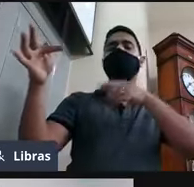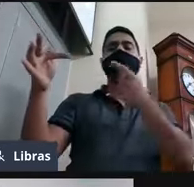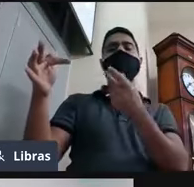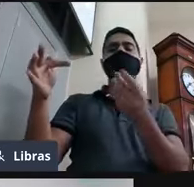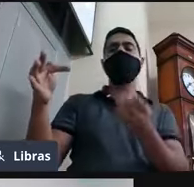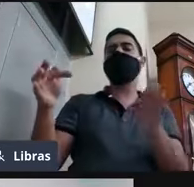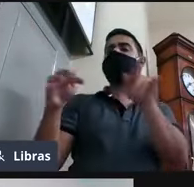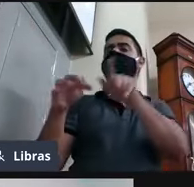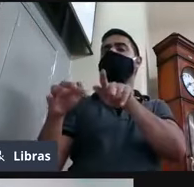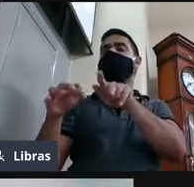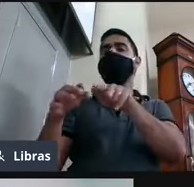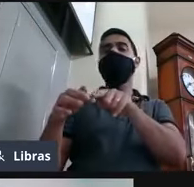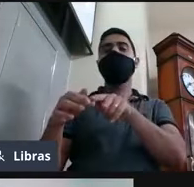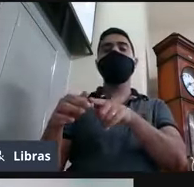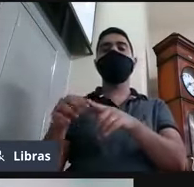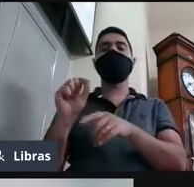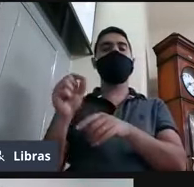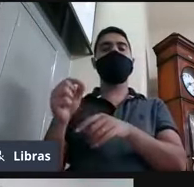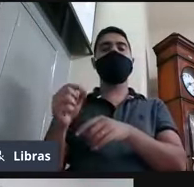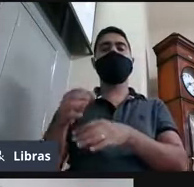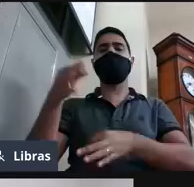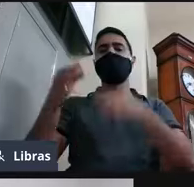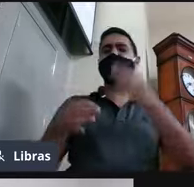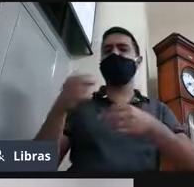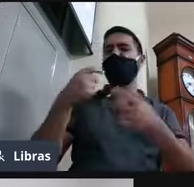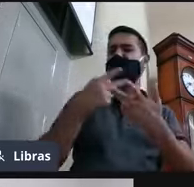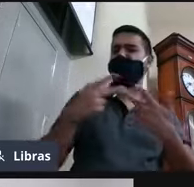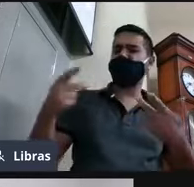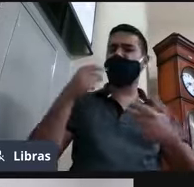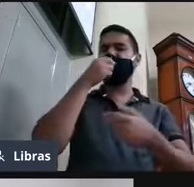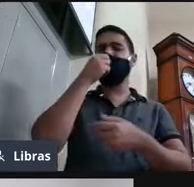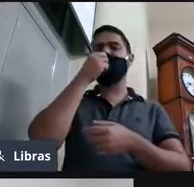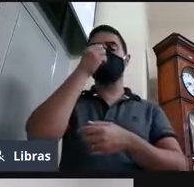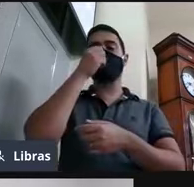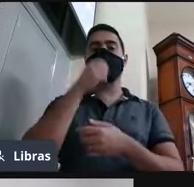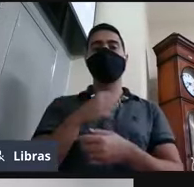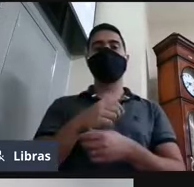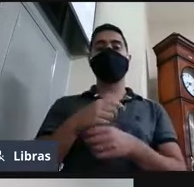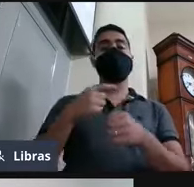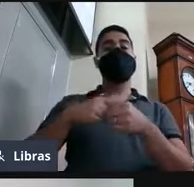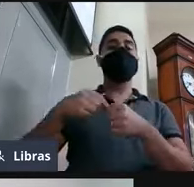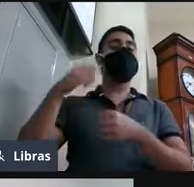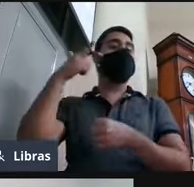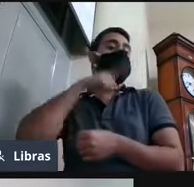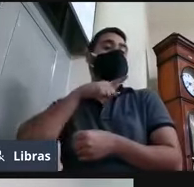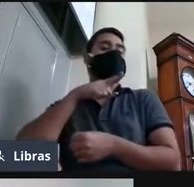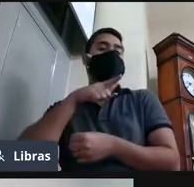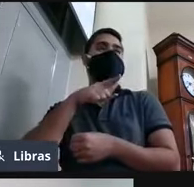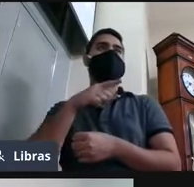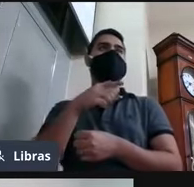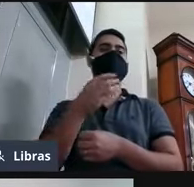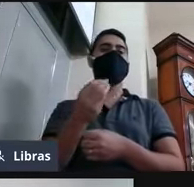cobrir, e aconteceu bloqueio judicial, precatório, um monte de ação. O município não teve o recurso para